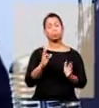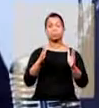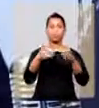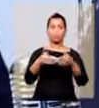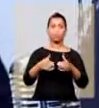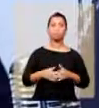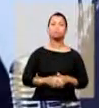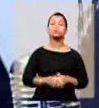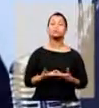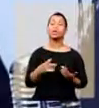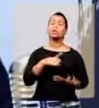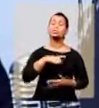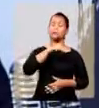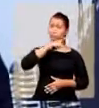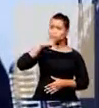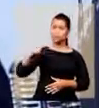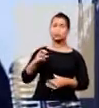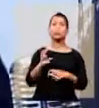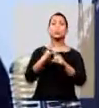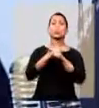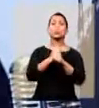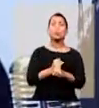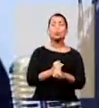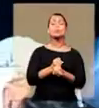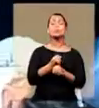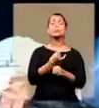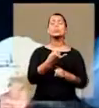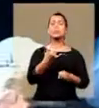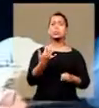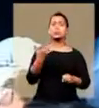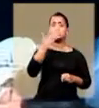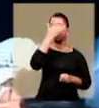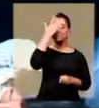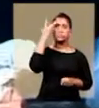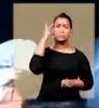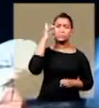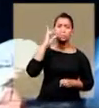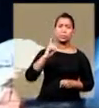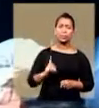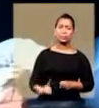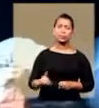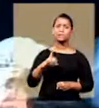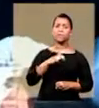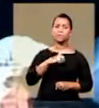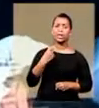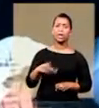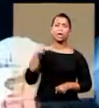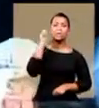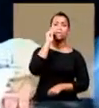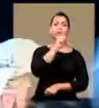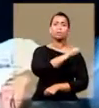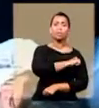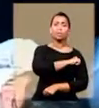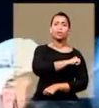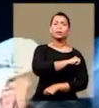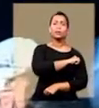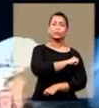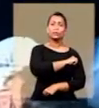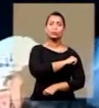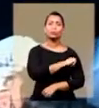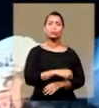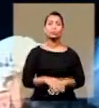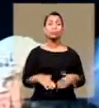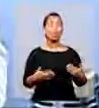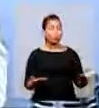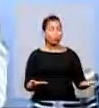da população de Rio Preto possui algum tipo de deficiência? Então, a gente é tudo através do IBGE, né?